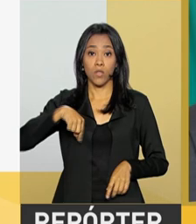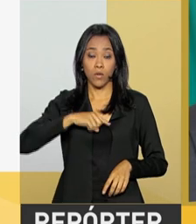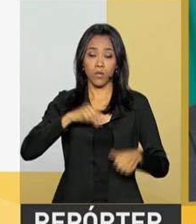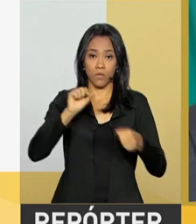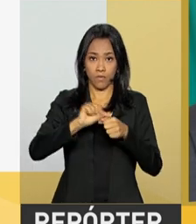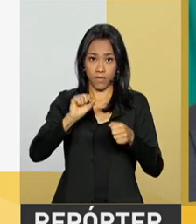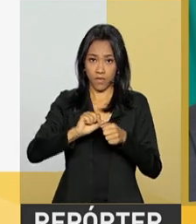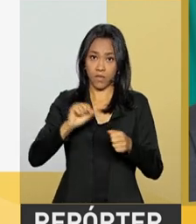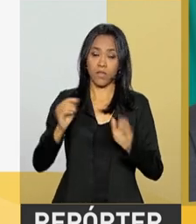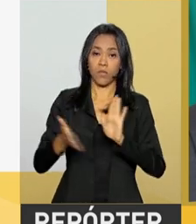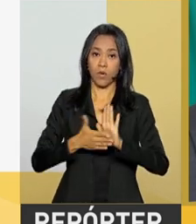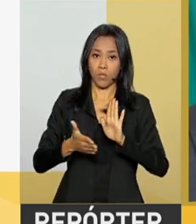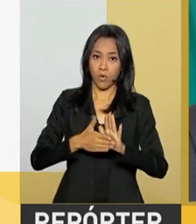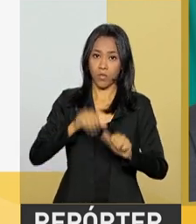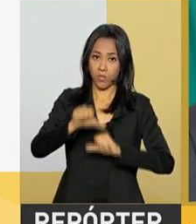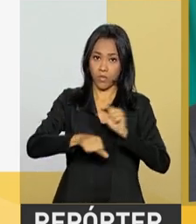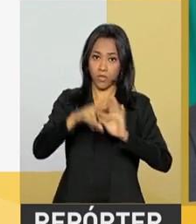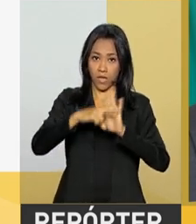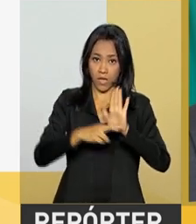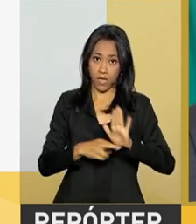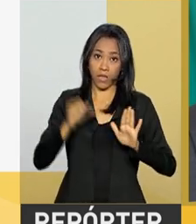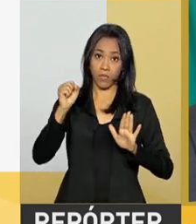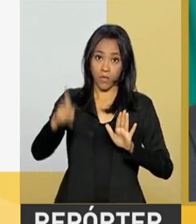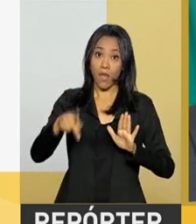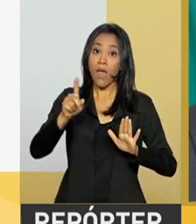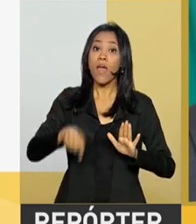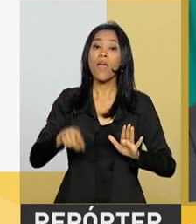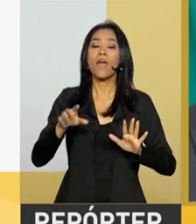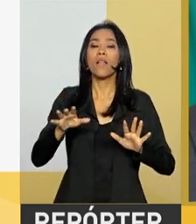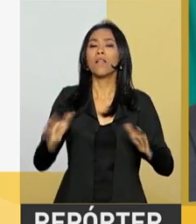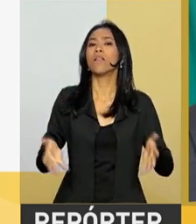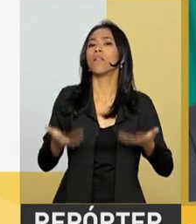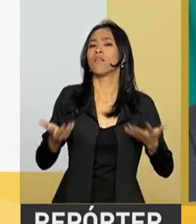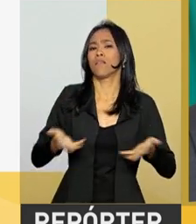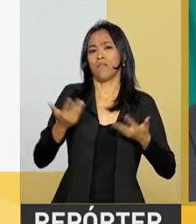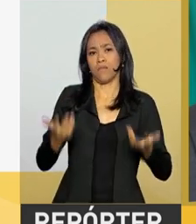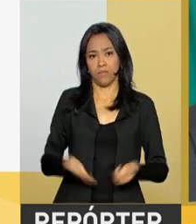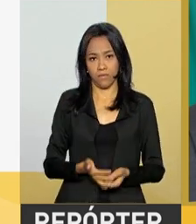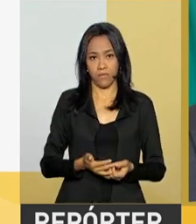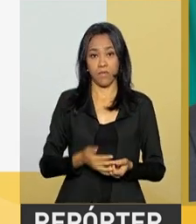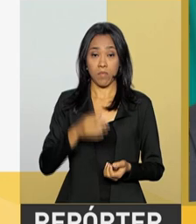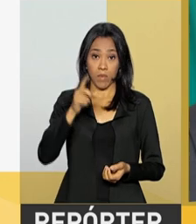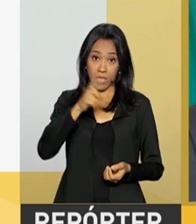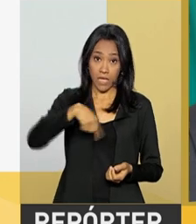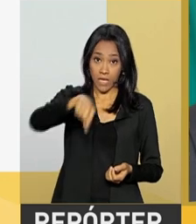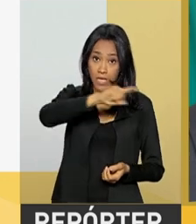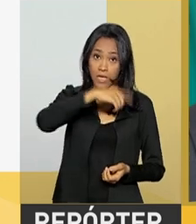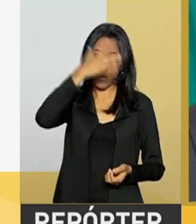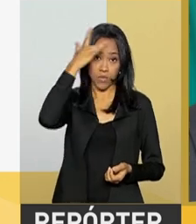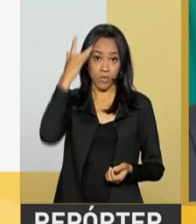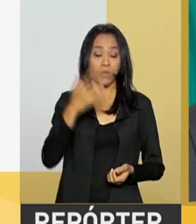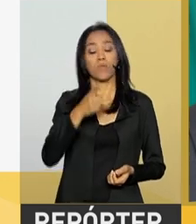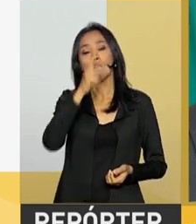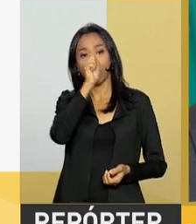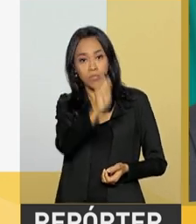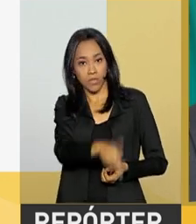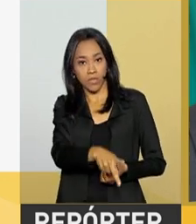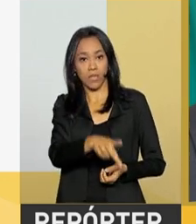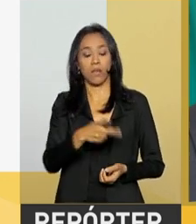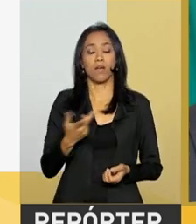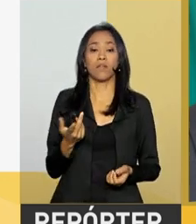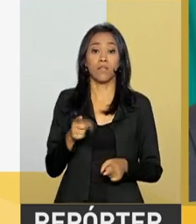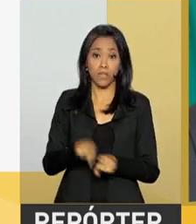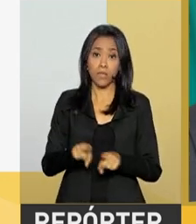reforma da Previdência bastante suave, que é para fazer com que os aposentados, aposentadas e